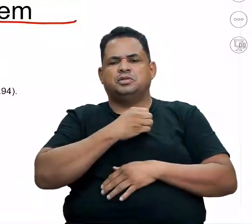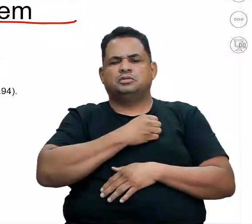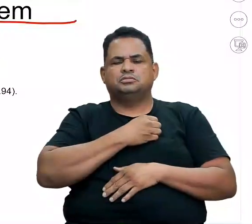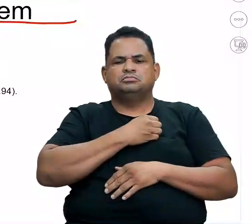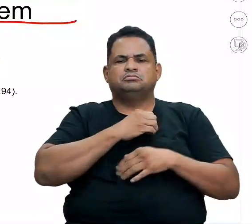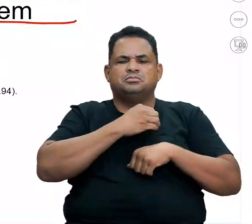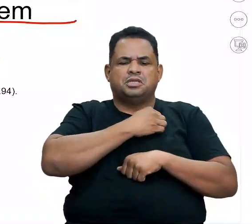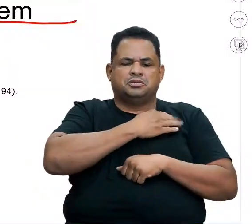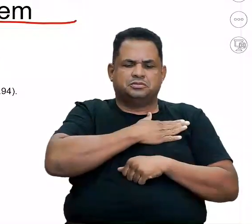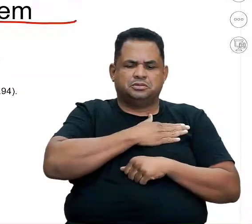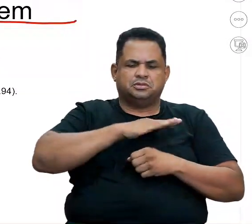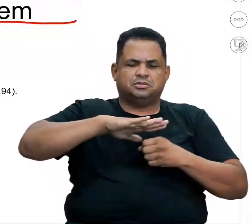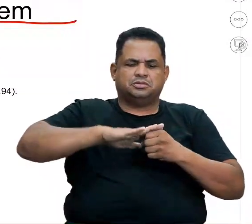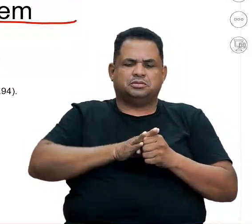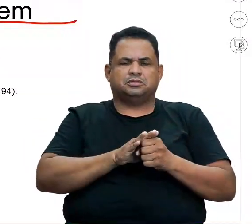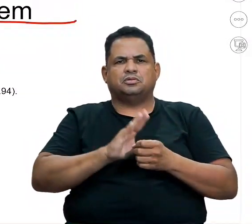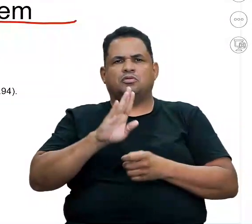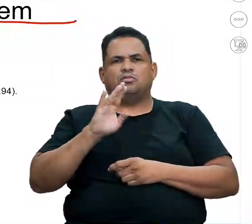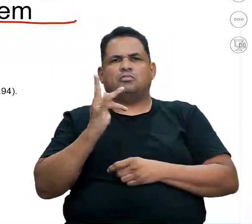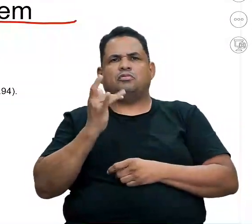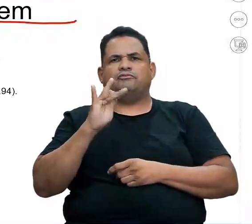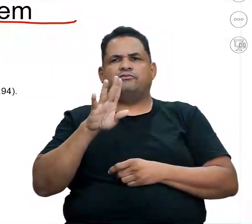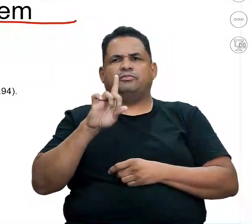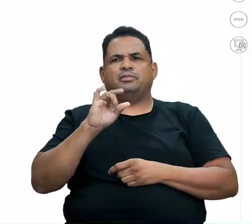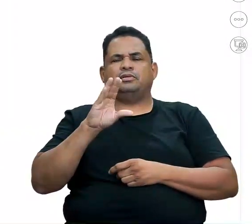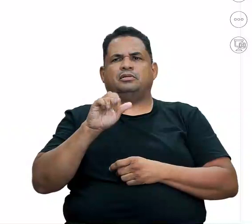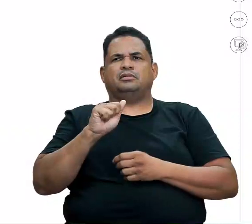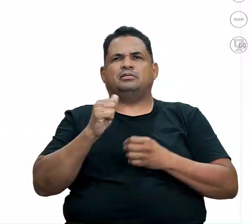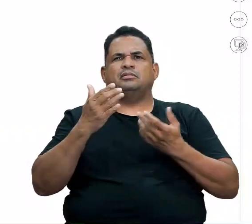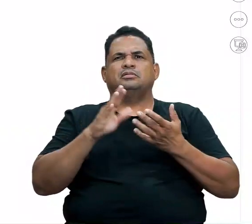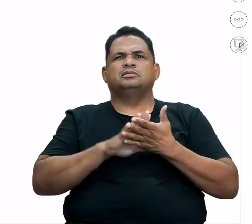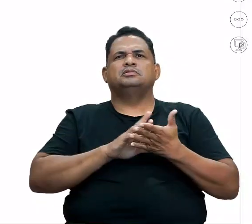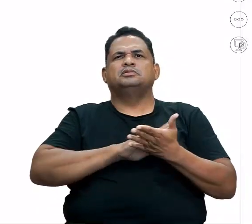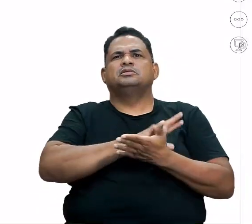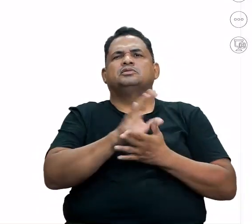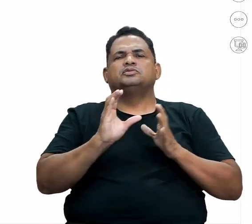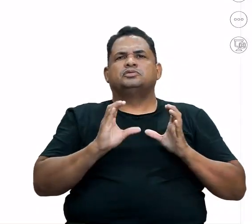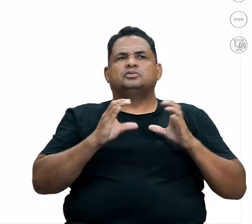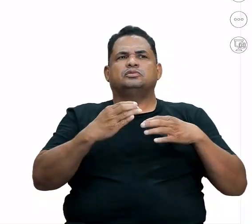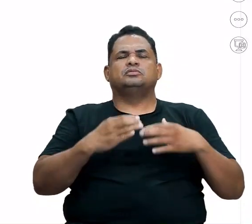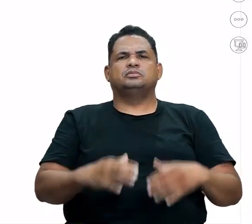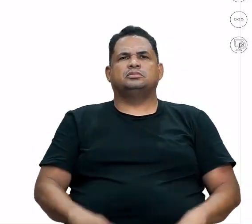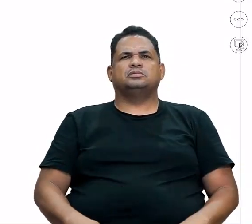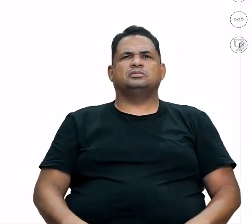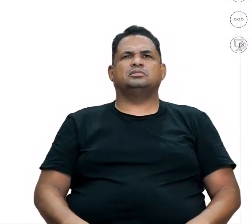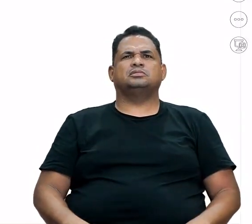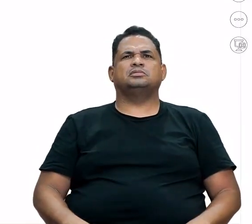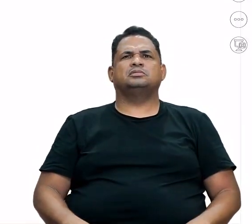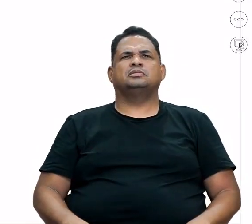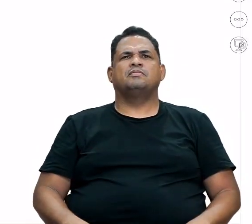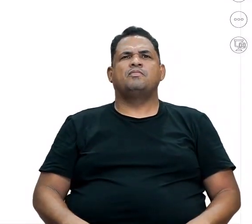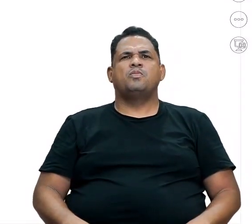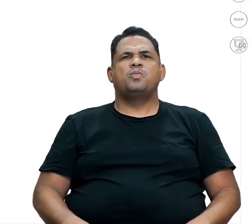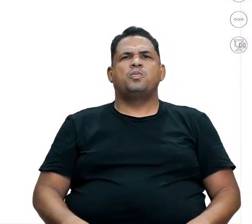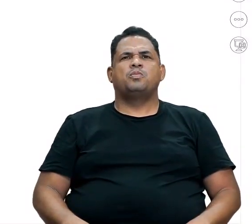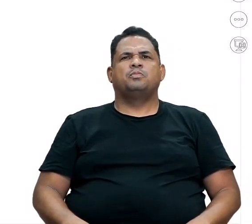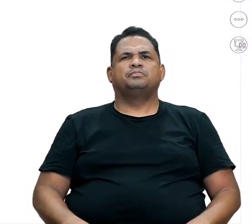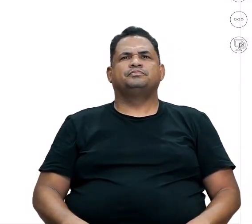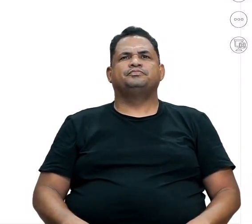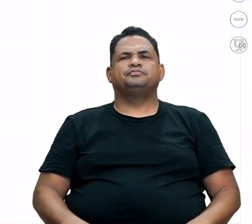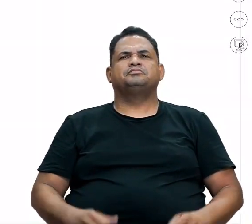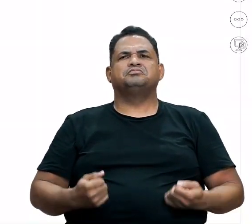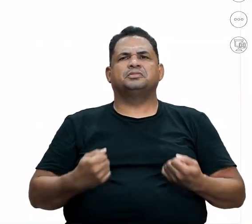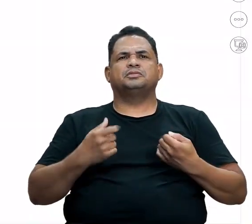preconceito, homofobia, né? Sobre vários grupos. E aí considera-se etnocentrismo a postura